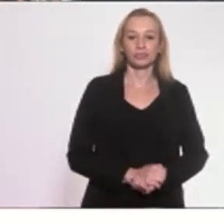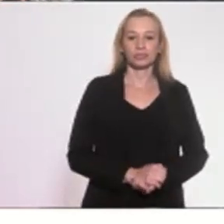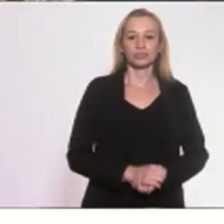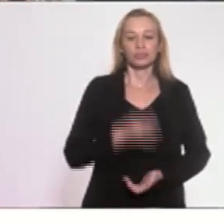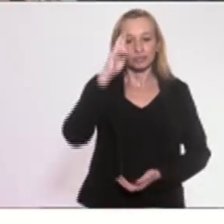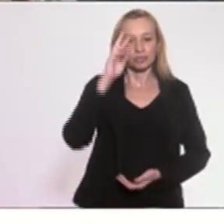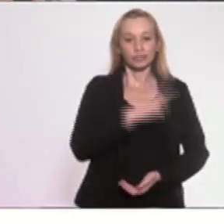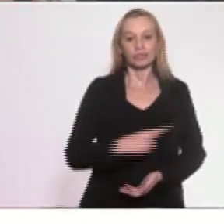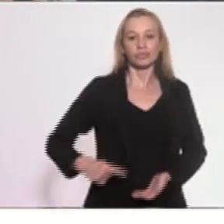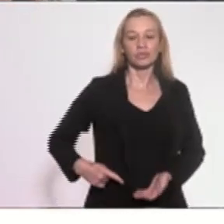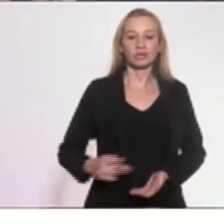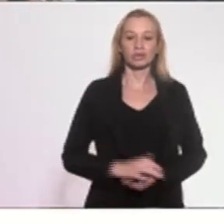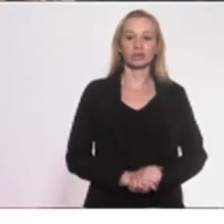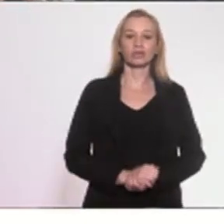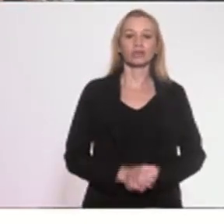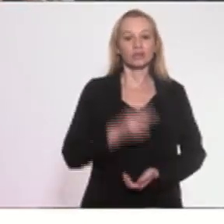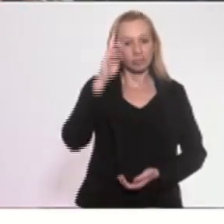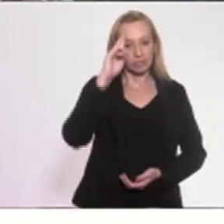presidente,